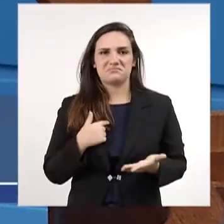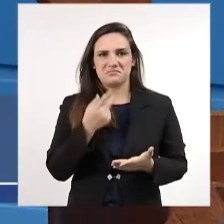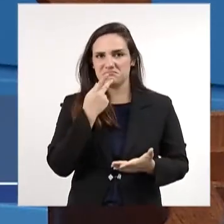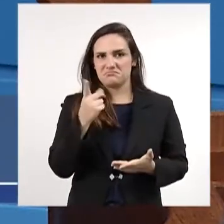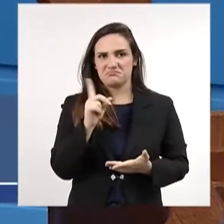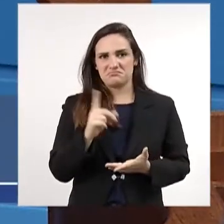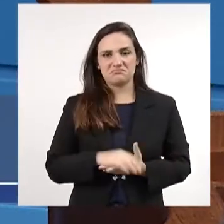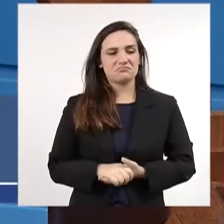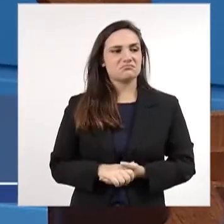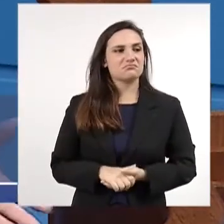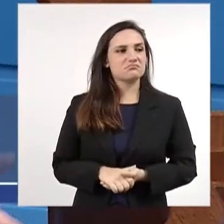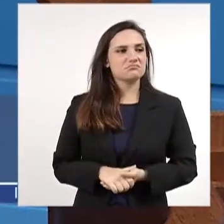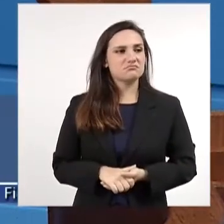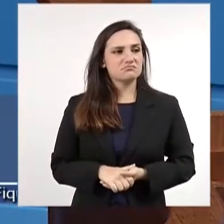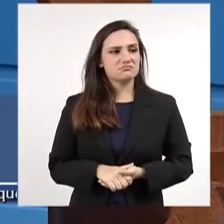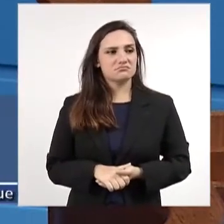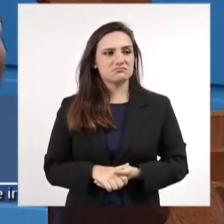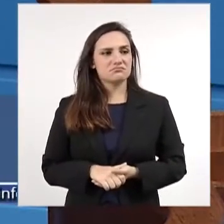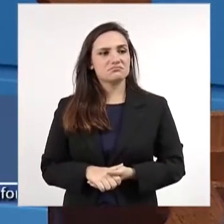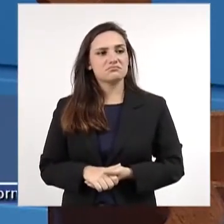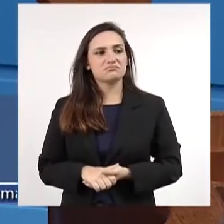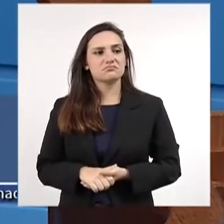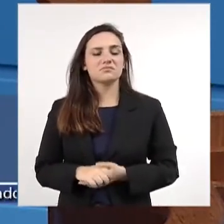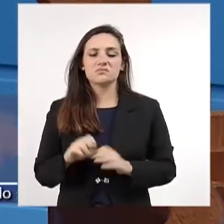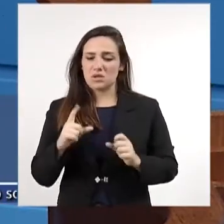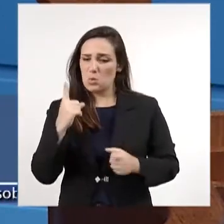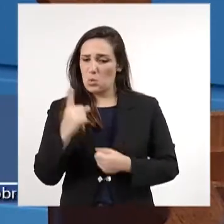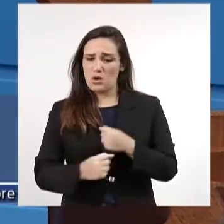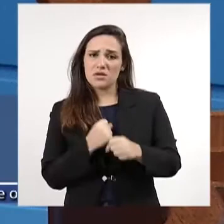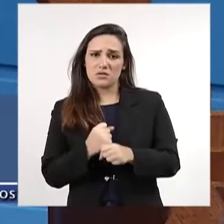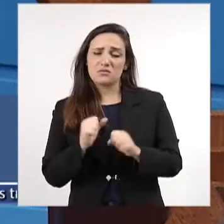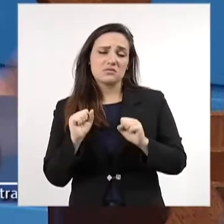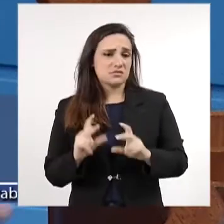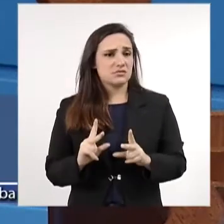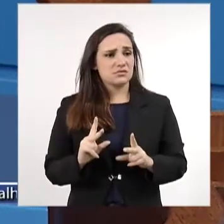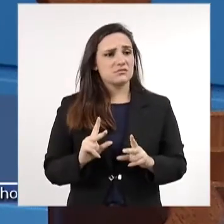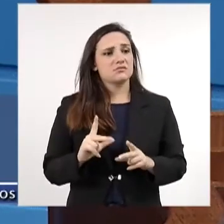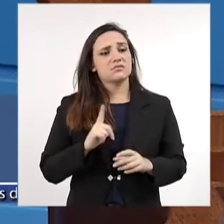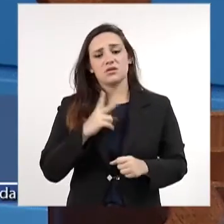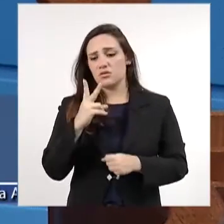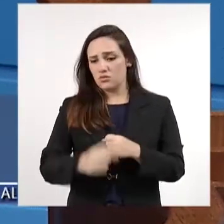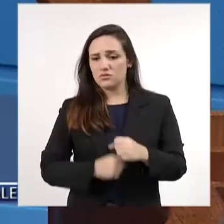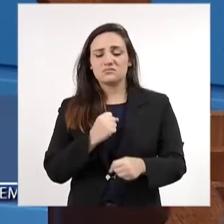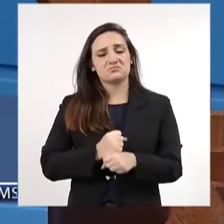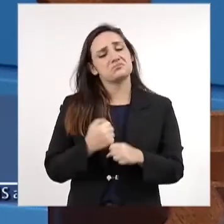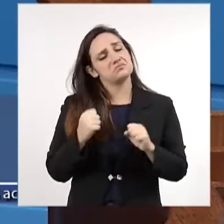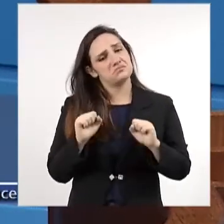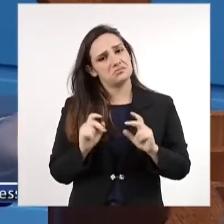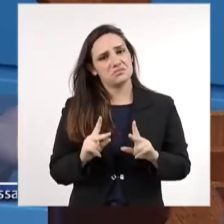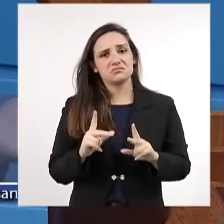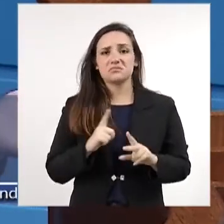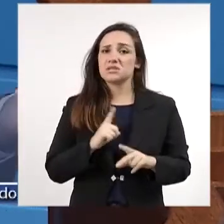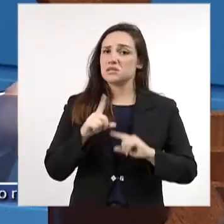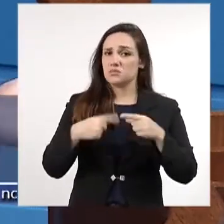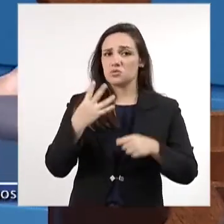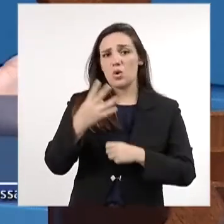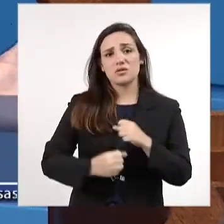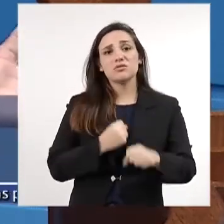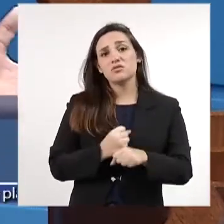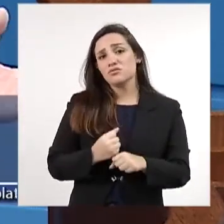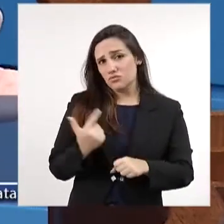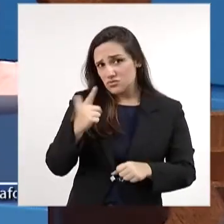não é verdade? É um ano, é pouco, vamos dar mais um, mais outro, vai vir a reeleição, aí vamos